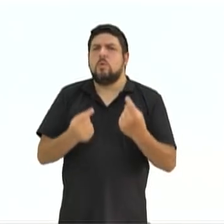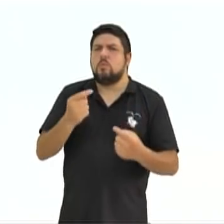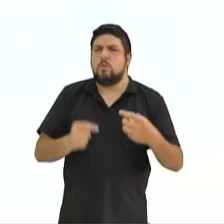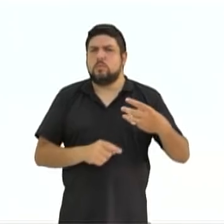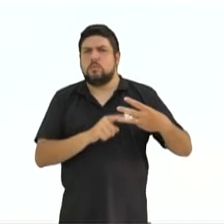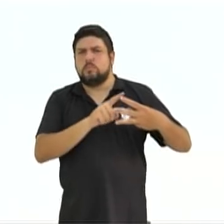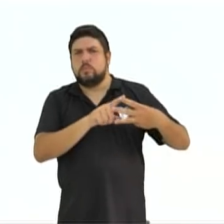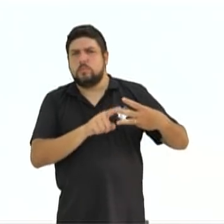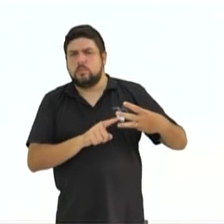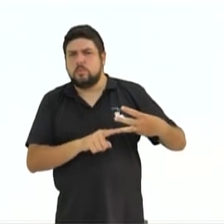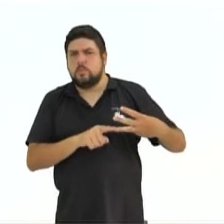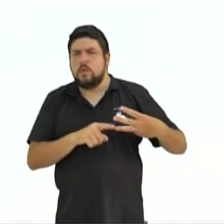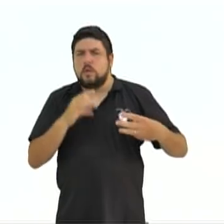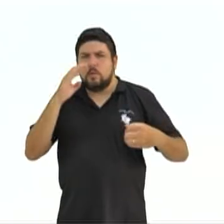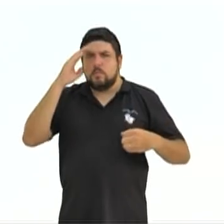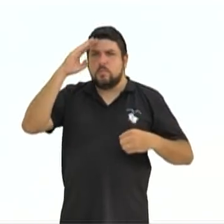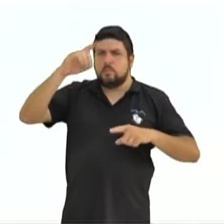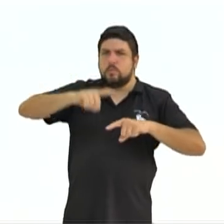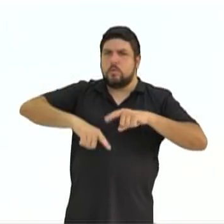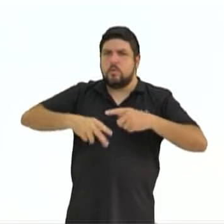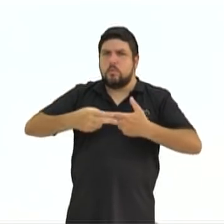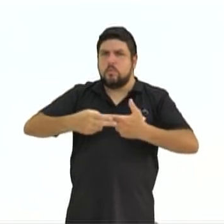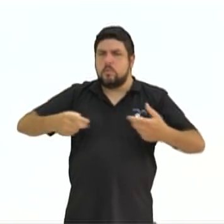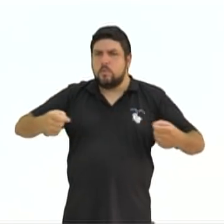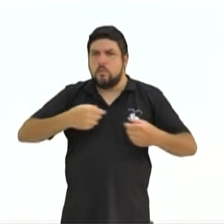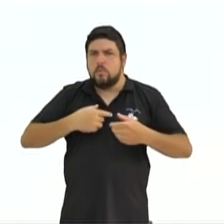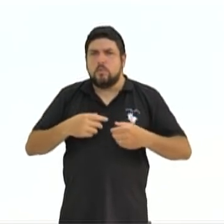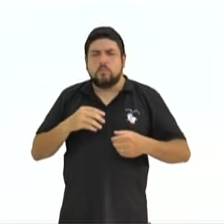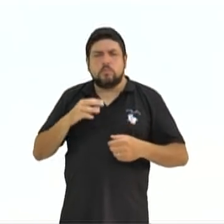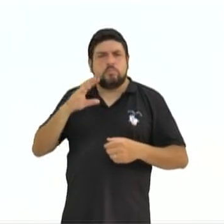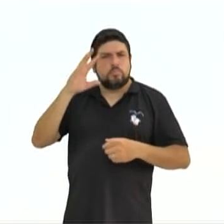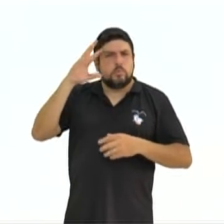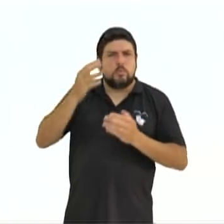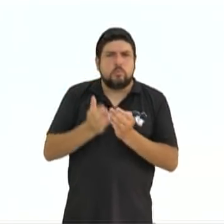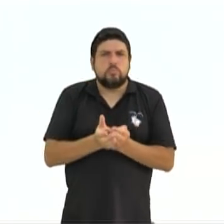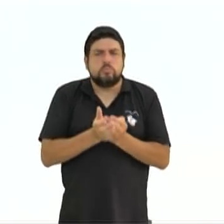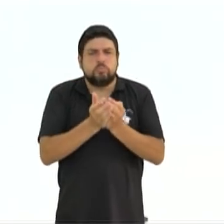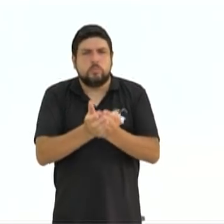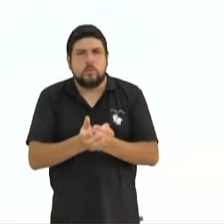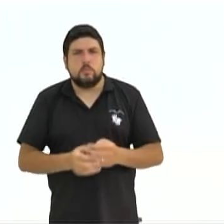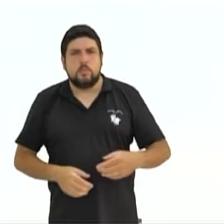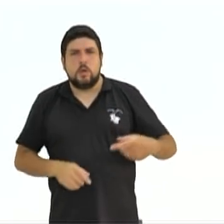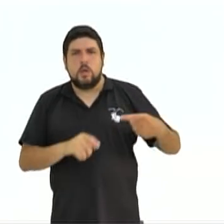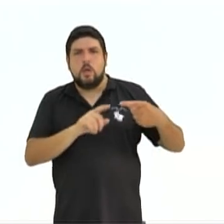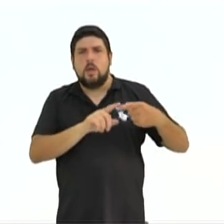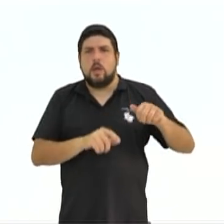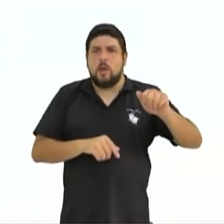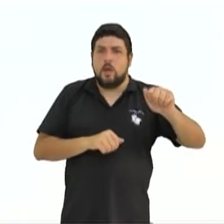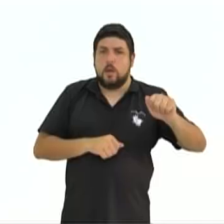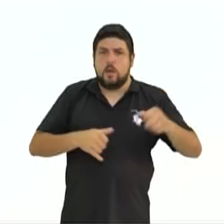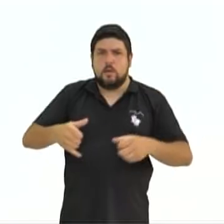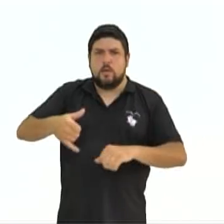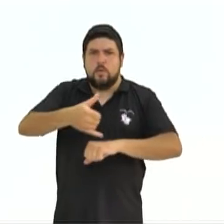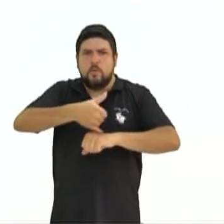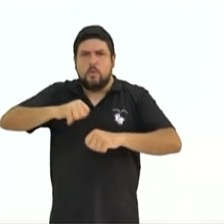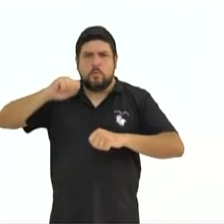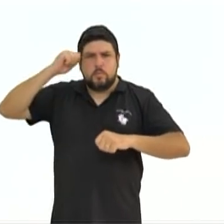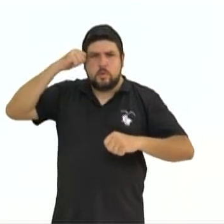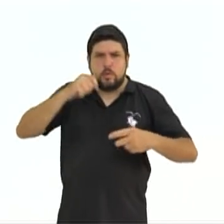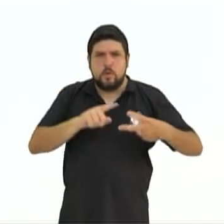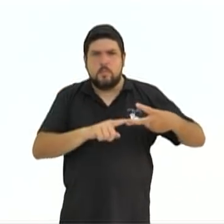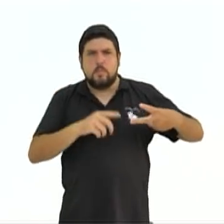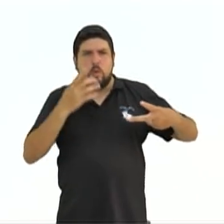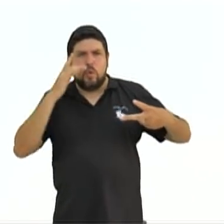um dos grandes produtos que levaram os portugueses às grandes navegações? A. Petróleo. B. Ouro. Ou